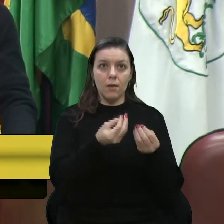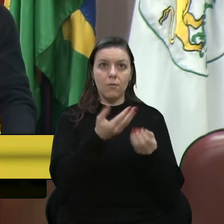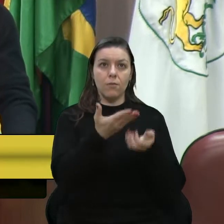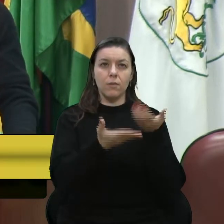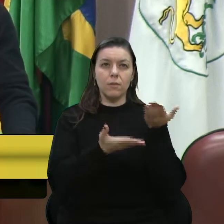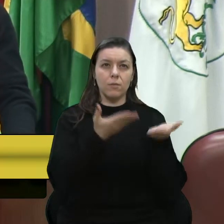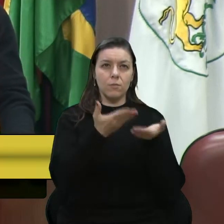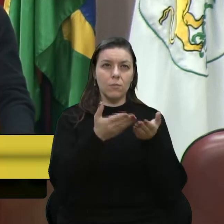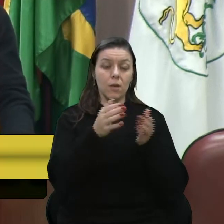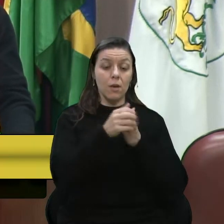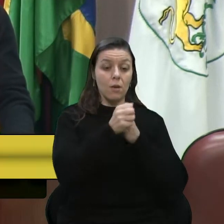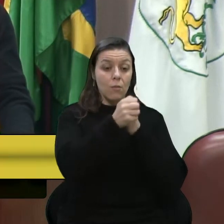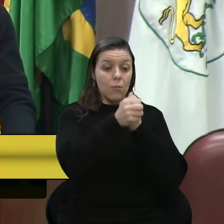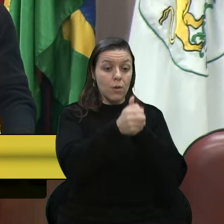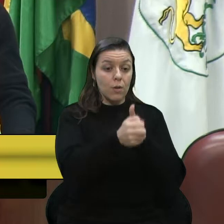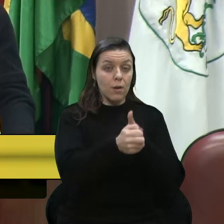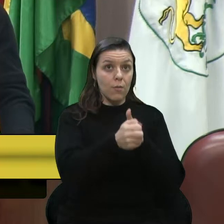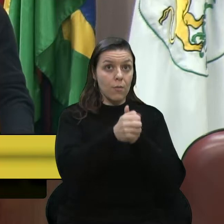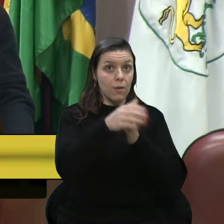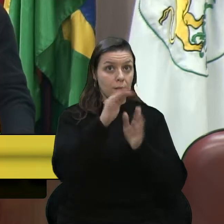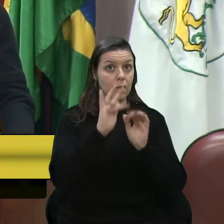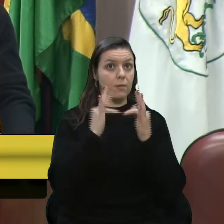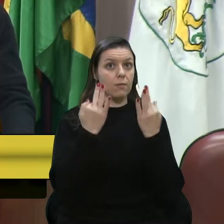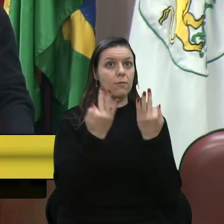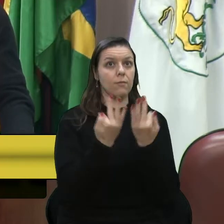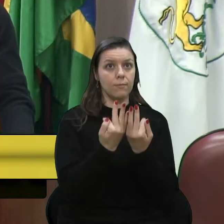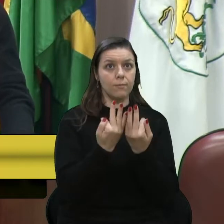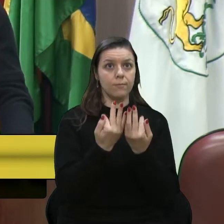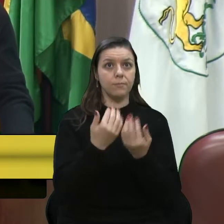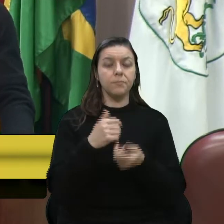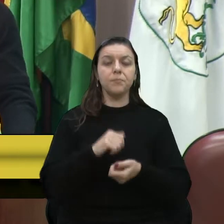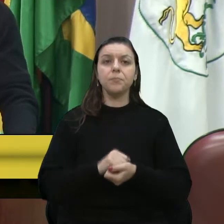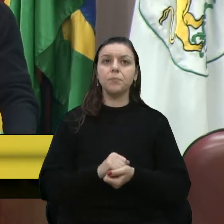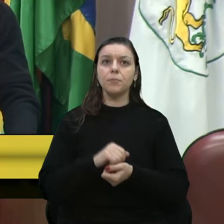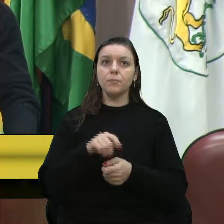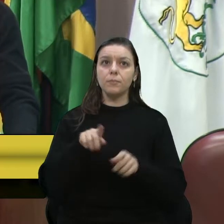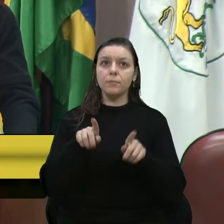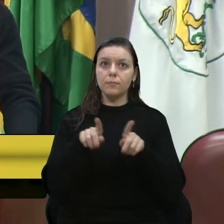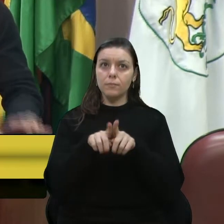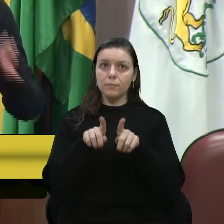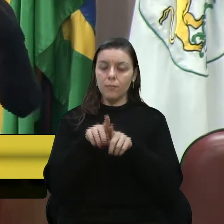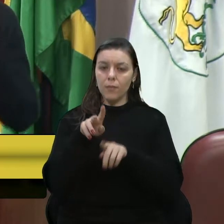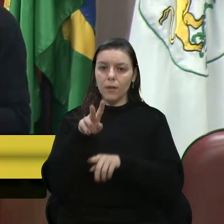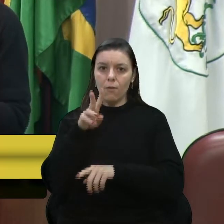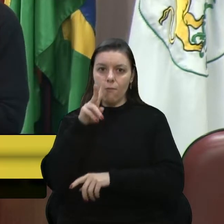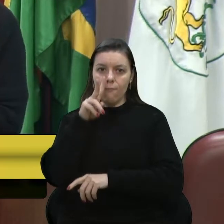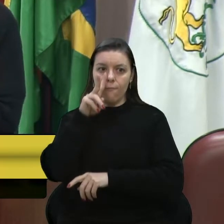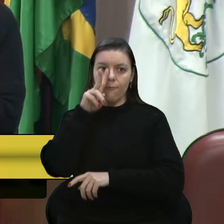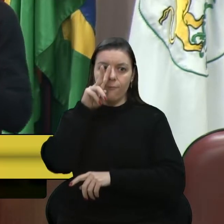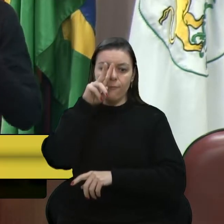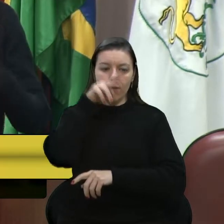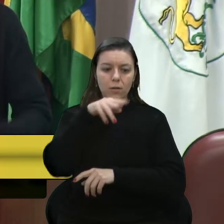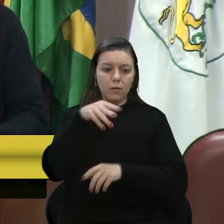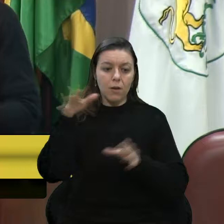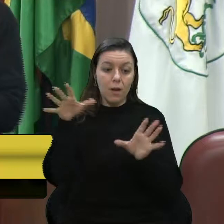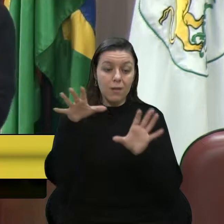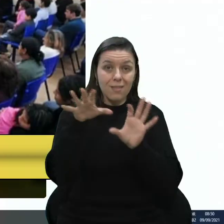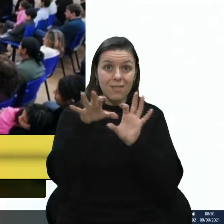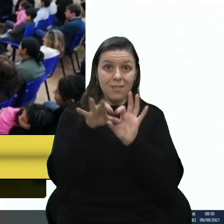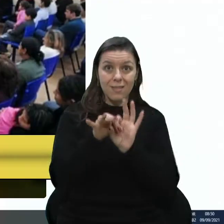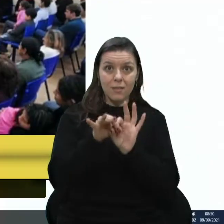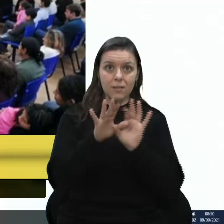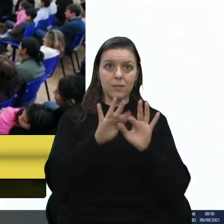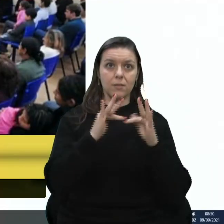de acompanhamento integral das famílias. Assim, fortalecendo a integração das famílias,